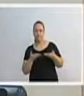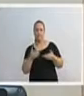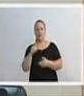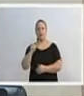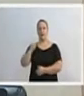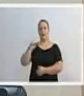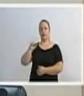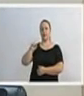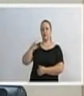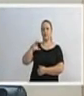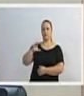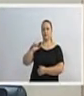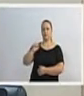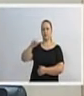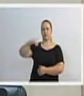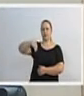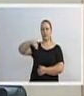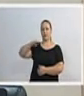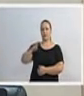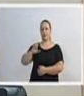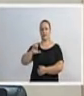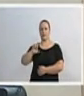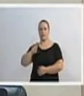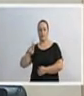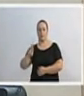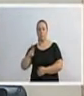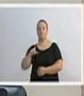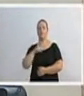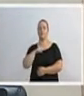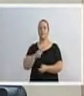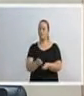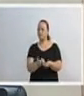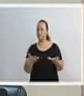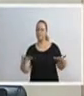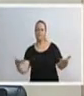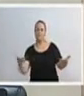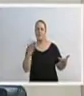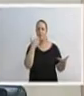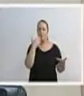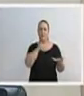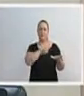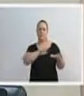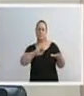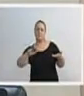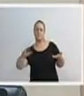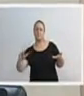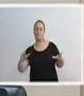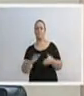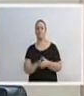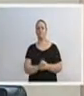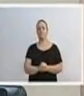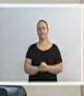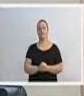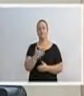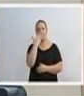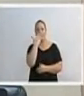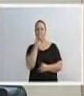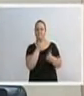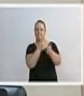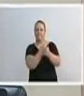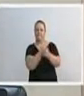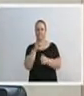a partir das 19 horas, um buffet de petiscos, que vai ser realizado aqui na nossa Tapioca. Então, todos